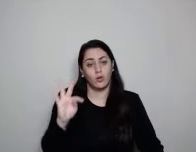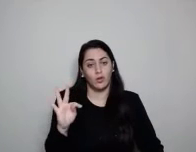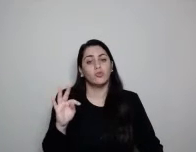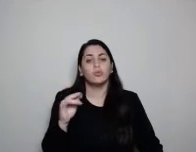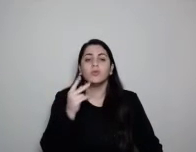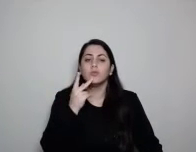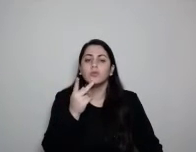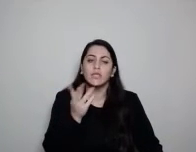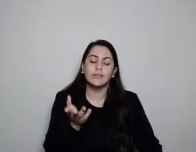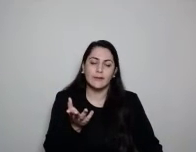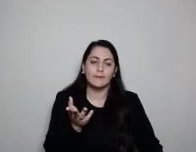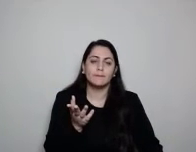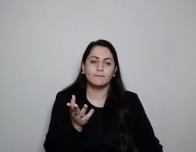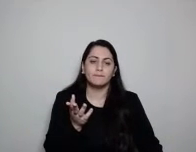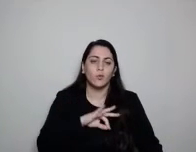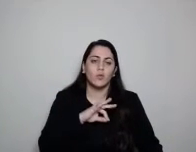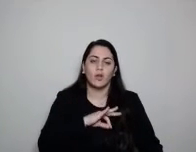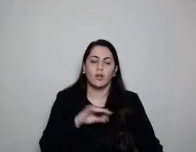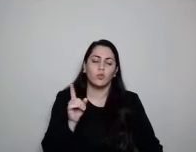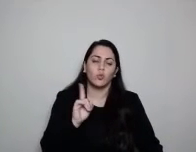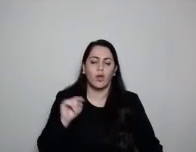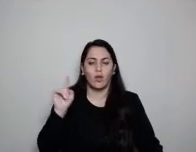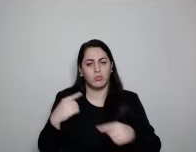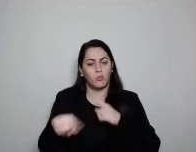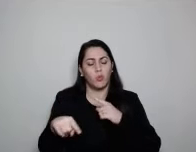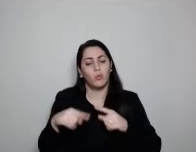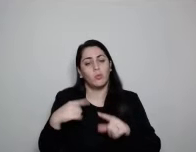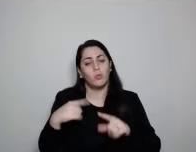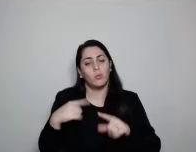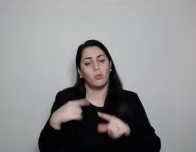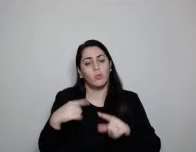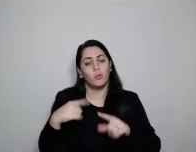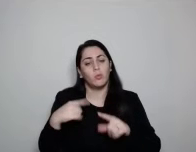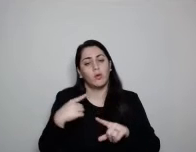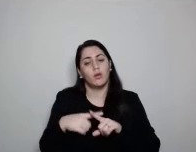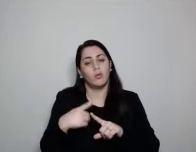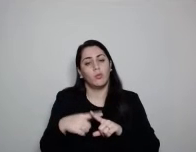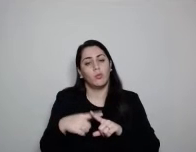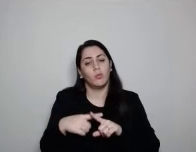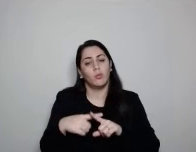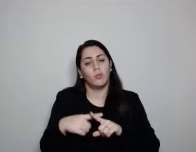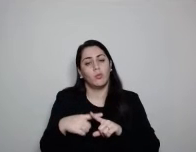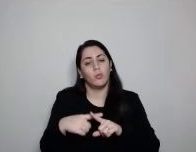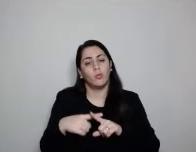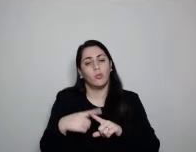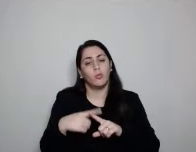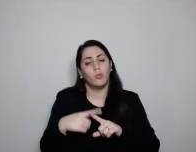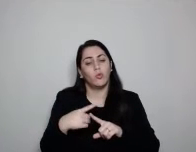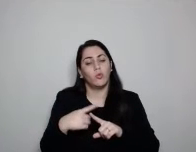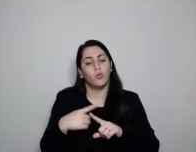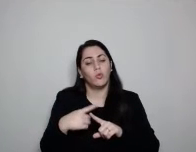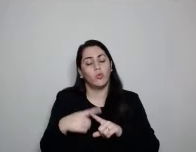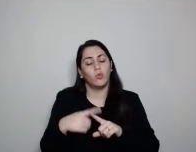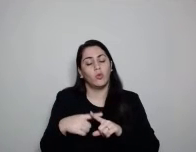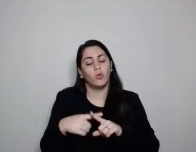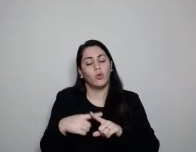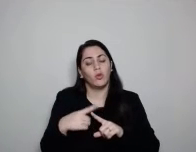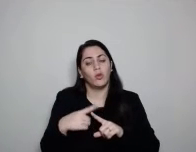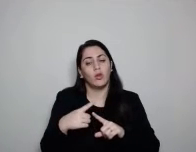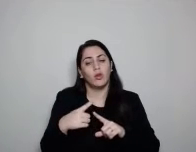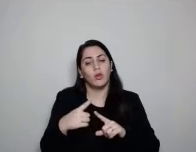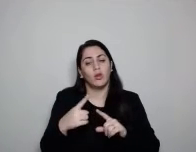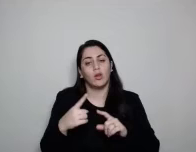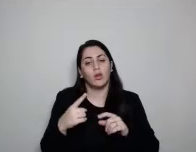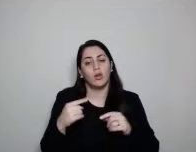gestão, como um parceiro sênior e um parceiro master. E o que a autora fez? Ela trouxe aos autos